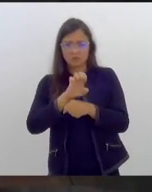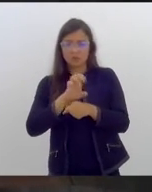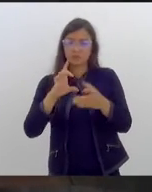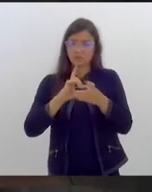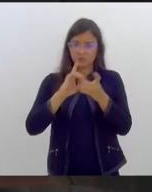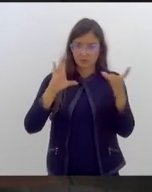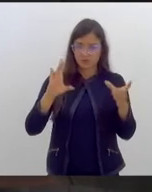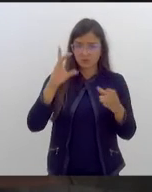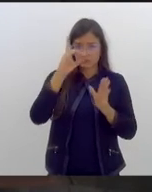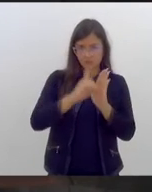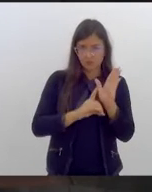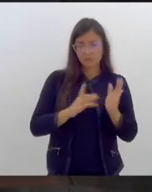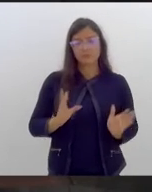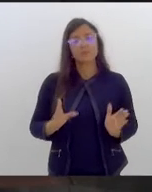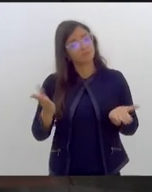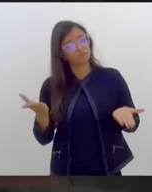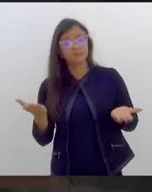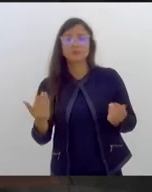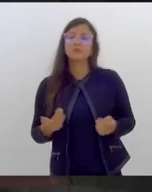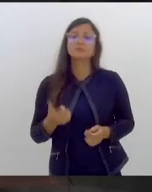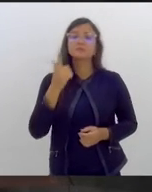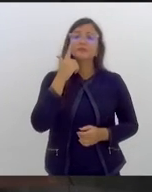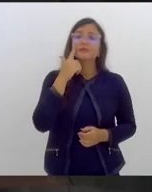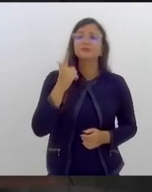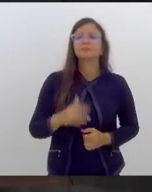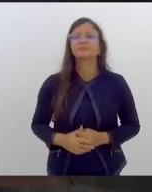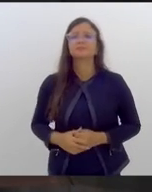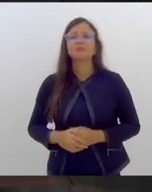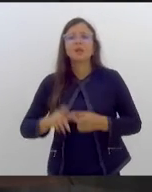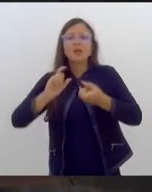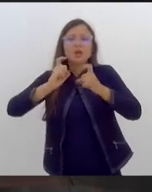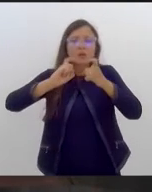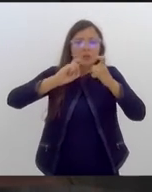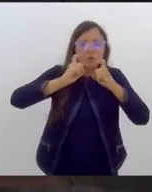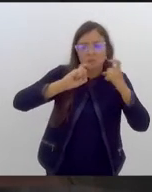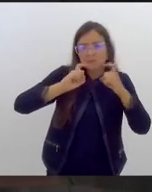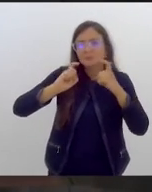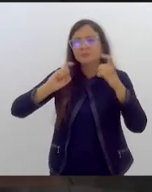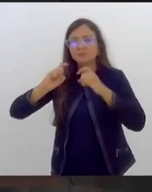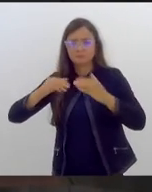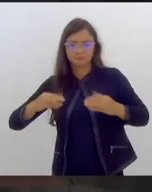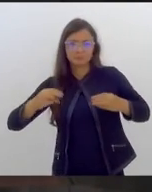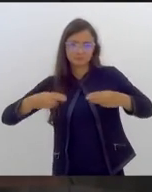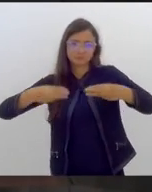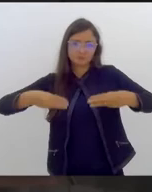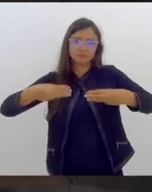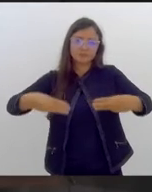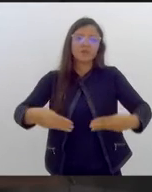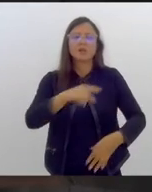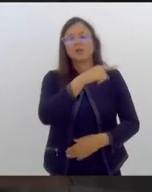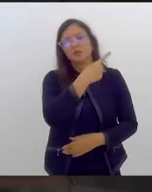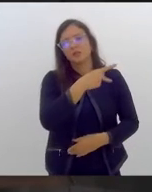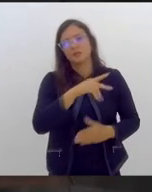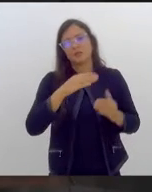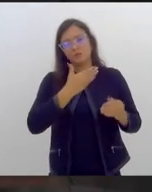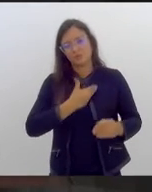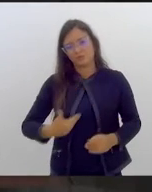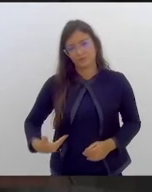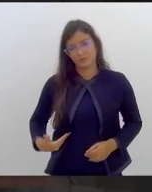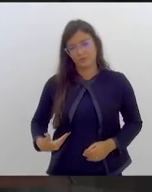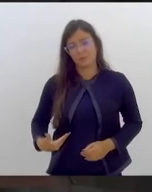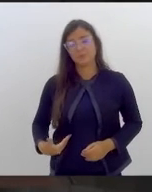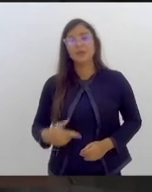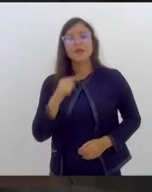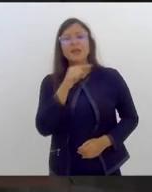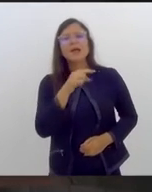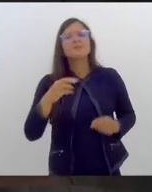então vamos lá em reunião ministerial de seu governo ou então